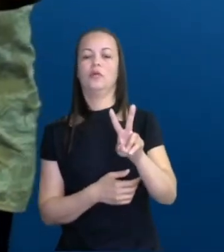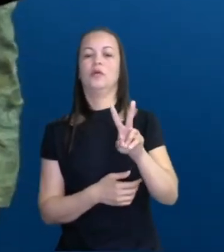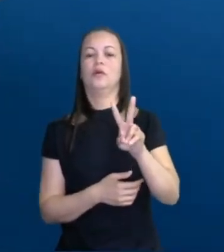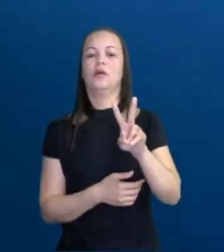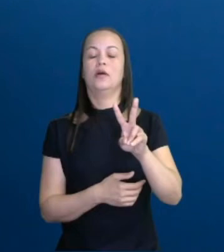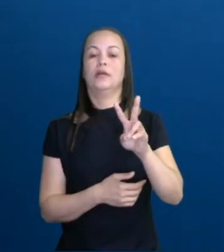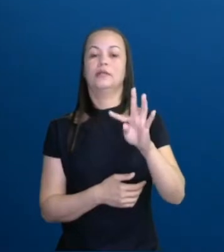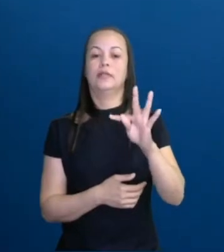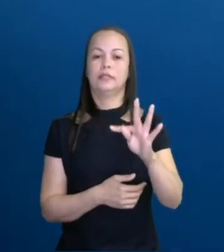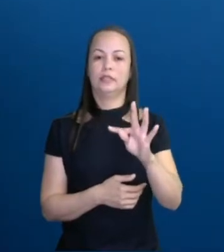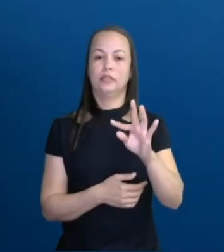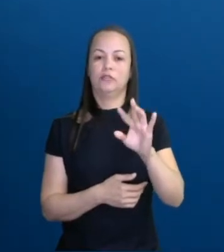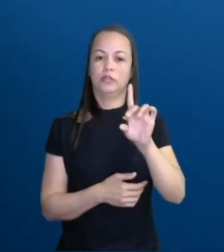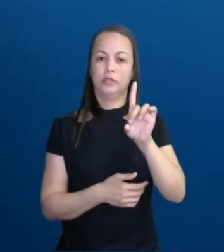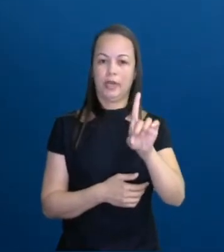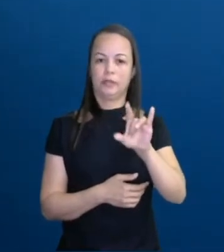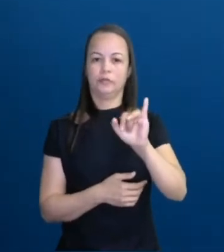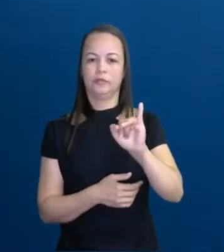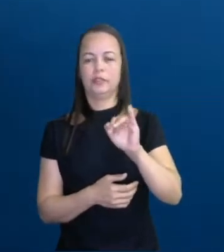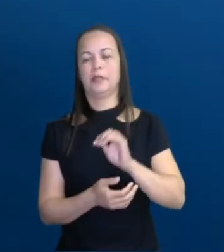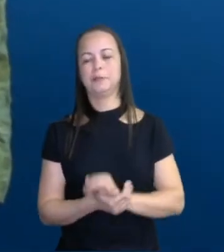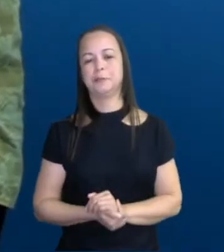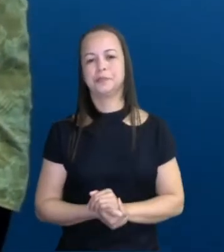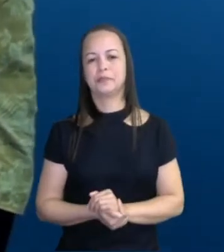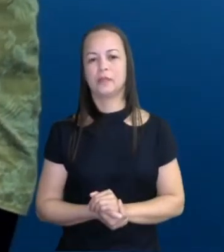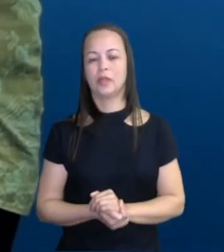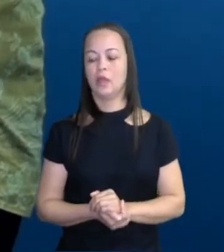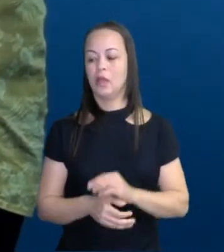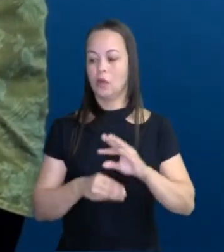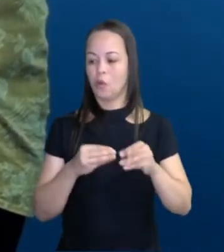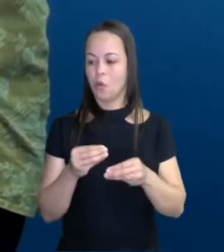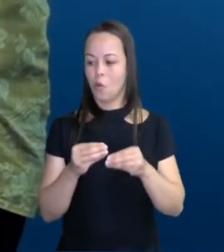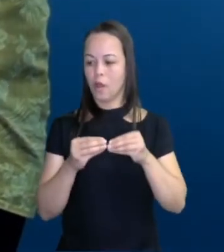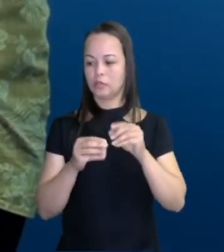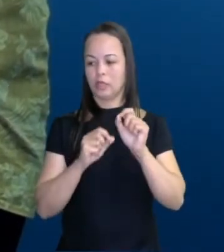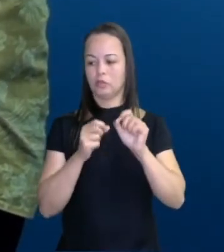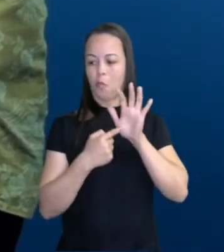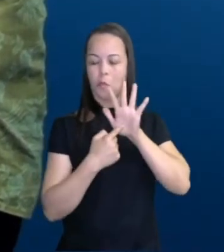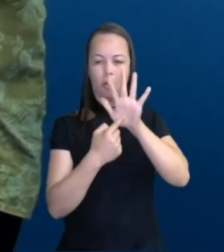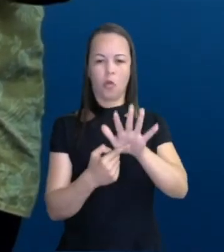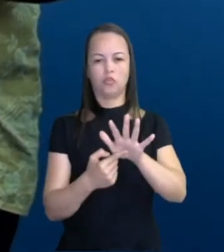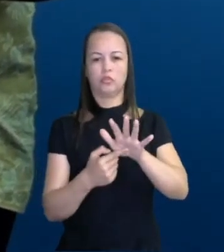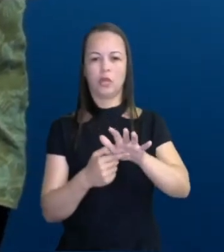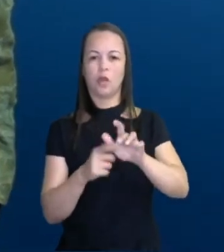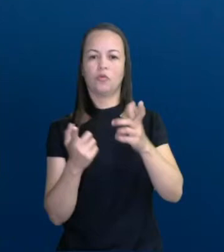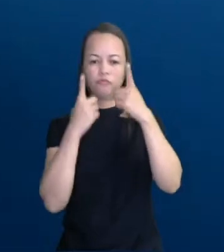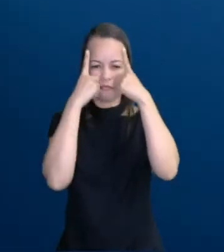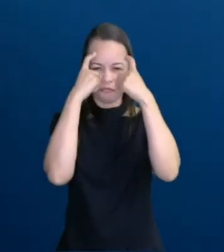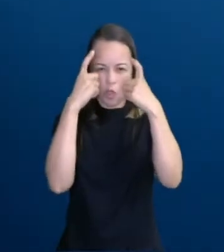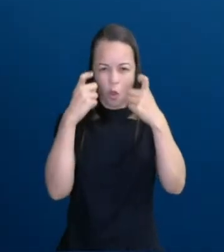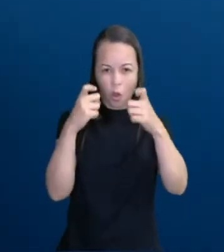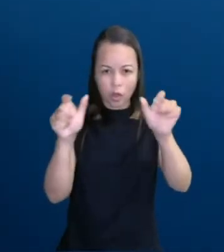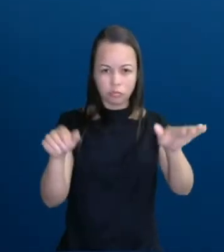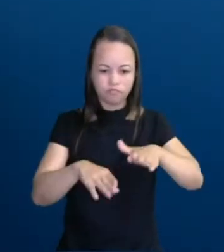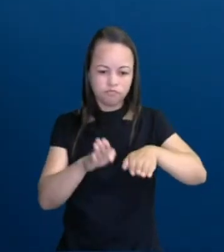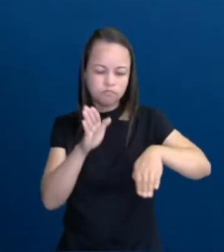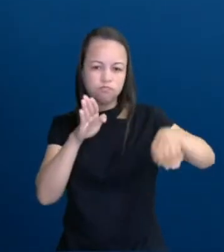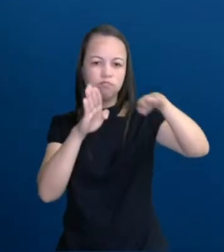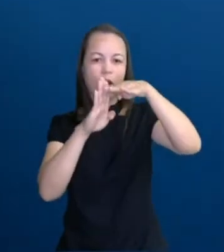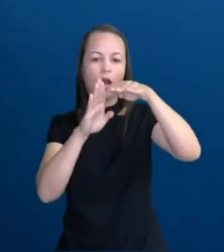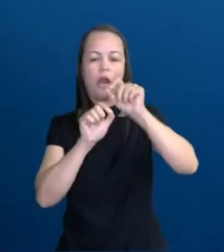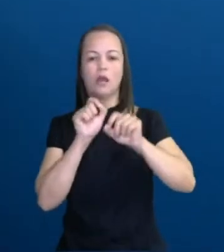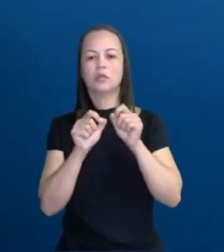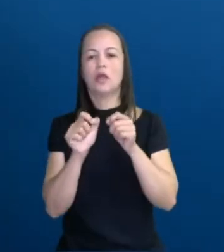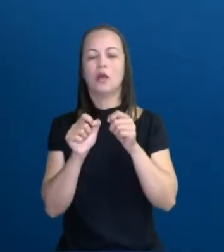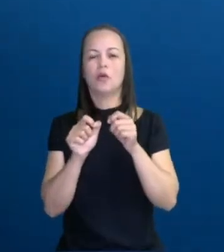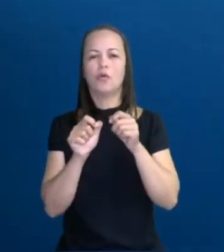bitransitivo. A primeira frase, os resultados mostram alto índice de violência. O verbo